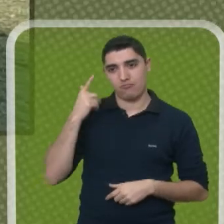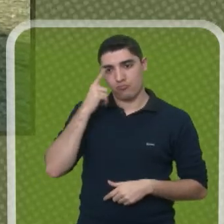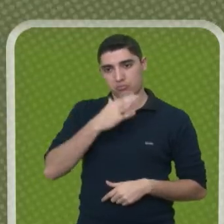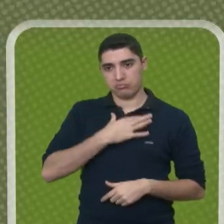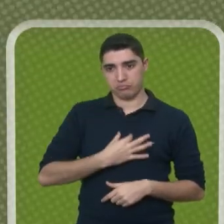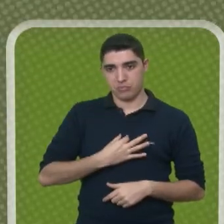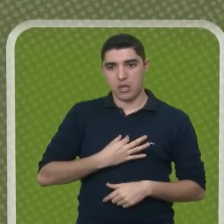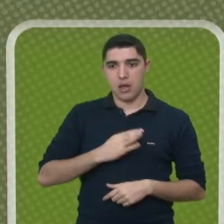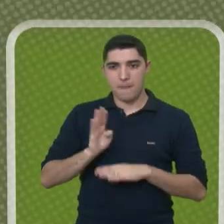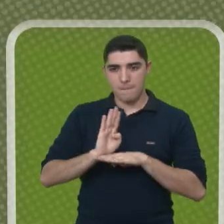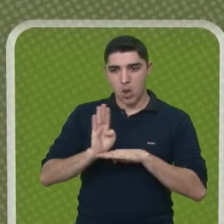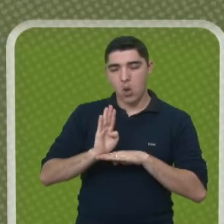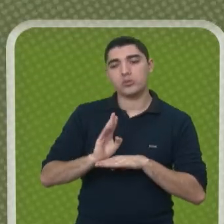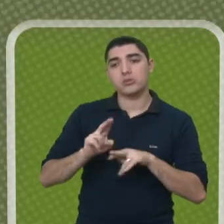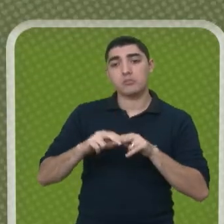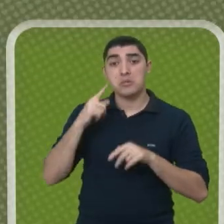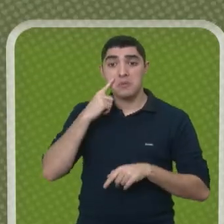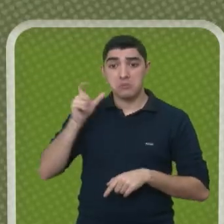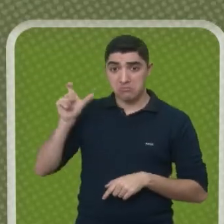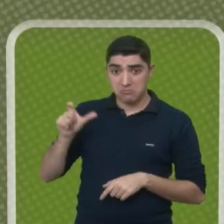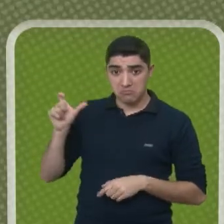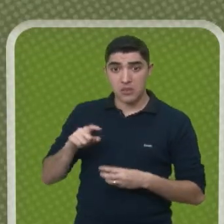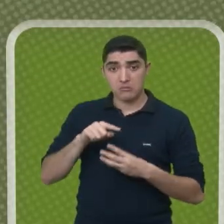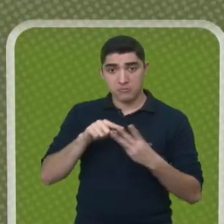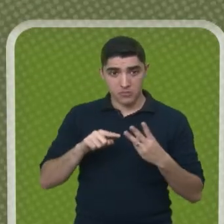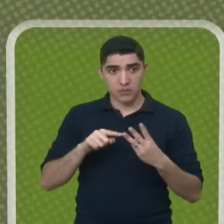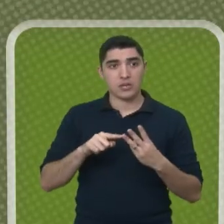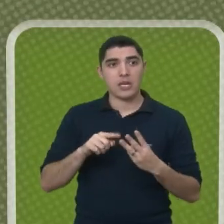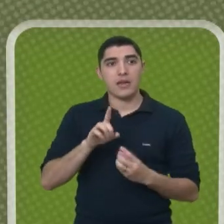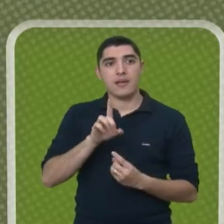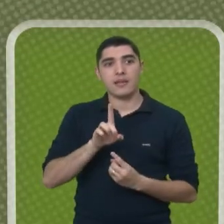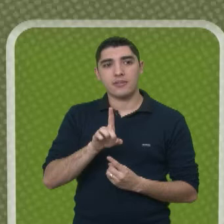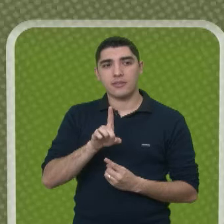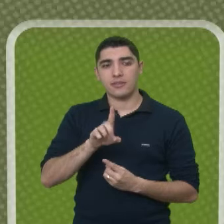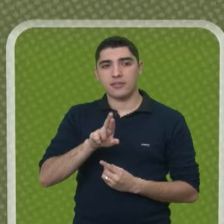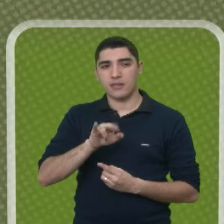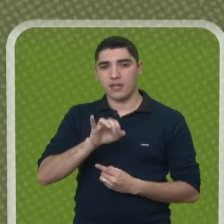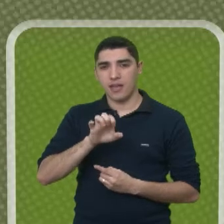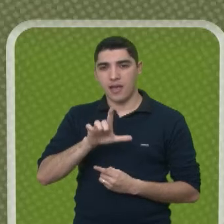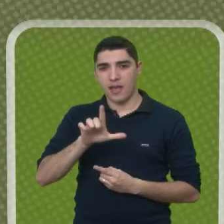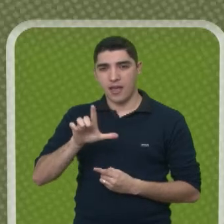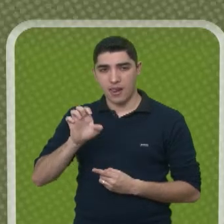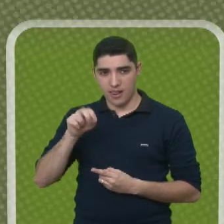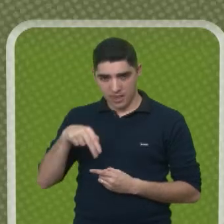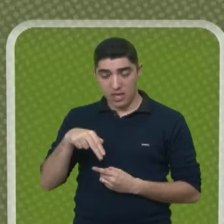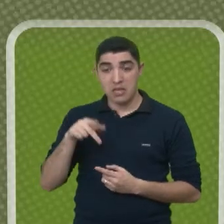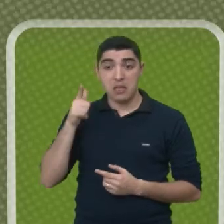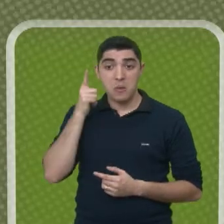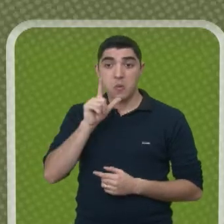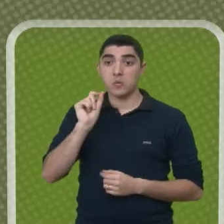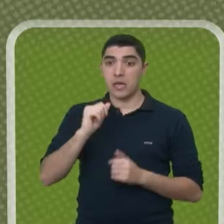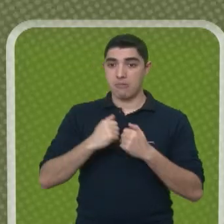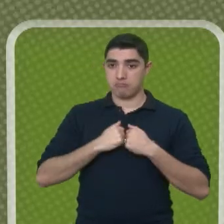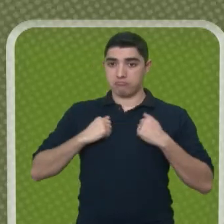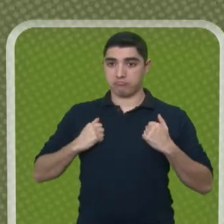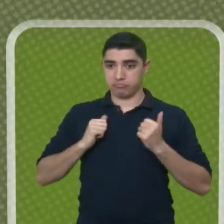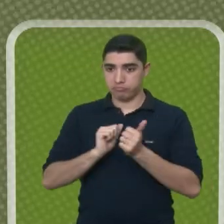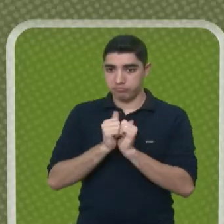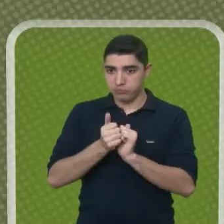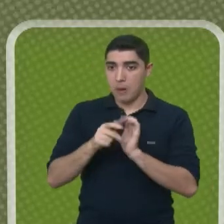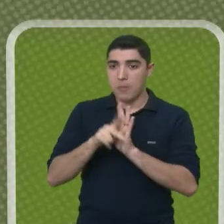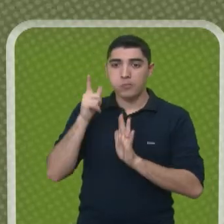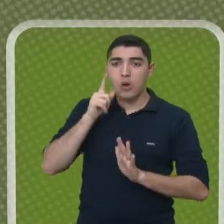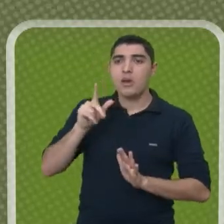José na competição, além da técnica da equipe Driellen Oliveira, garantiram o direito de pleitear a Bolsa Atleta Federal na